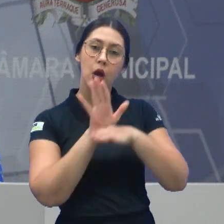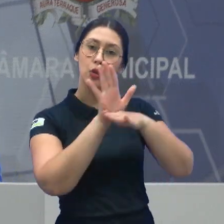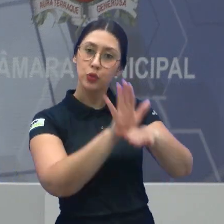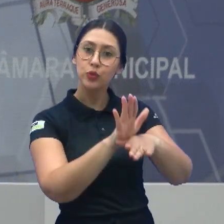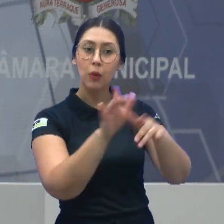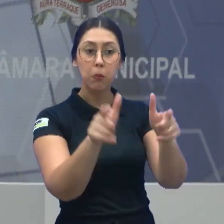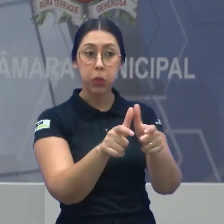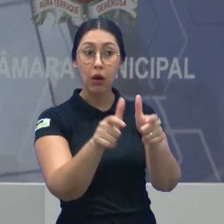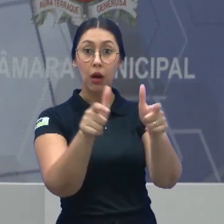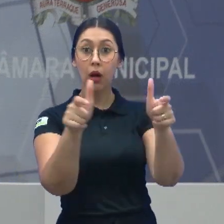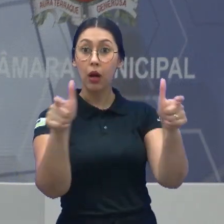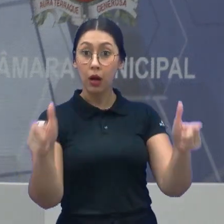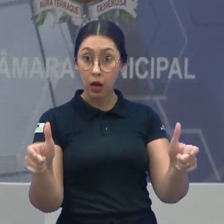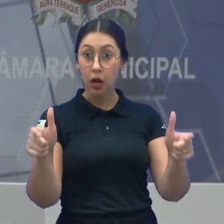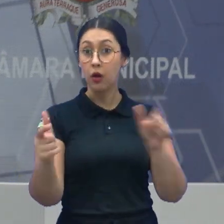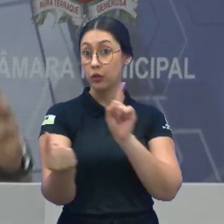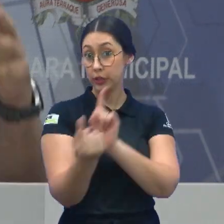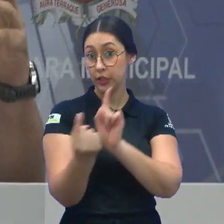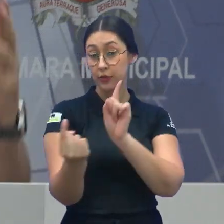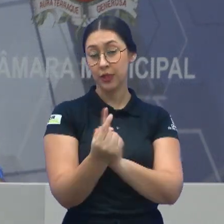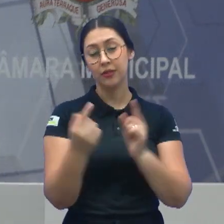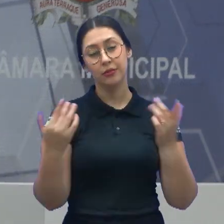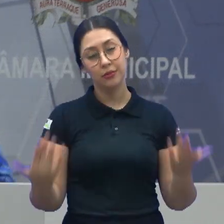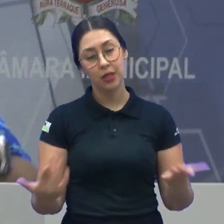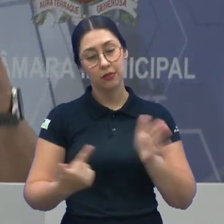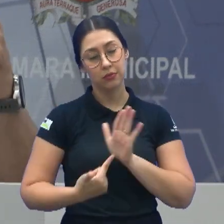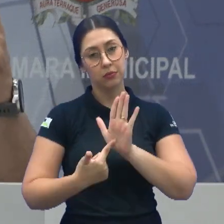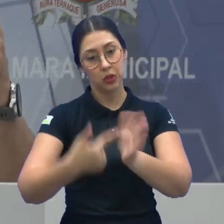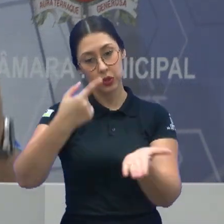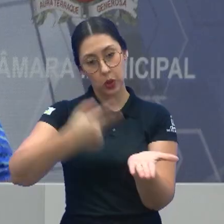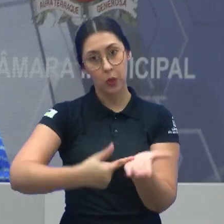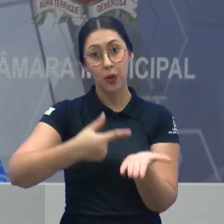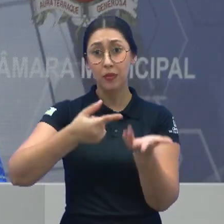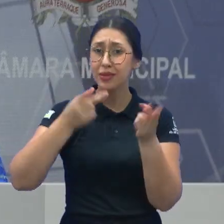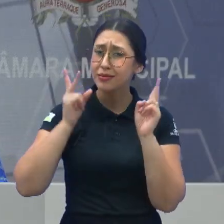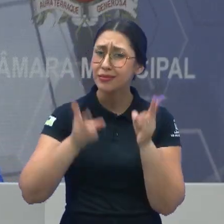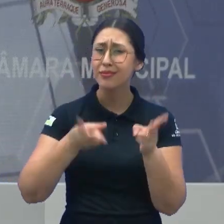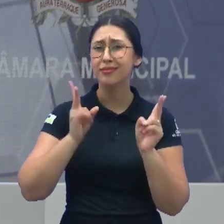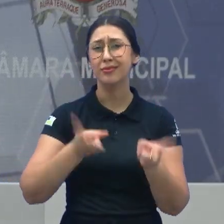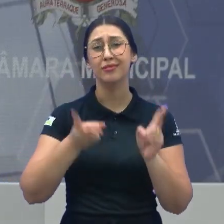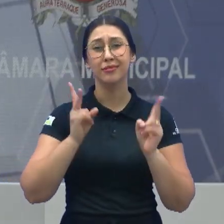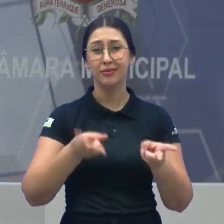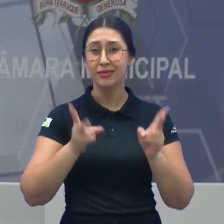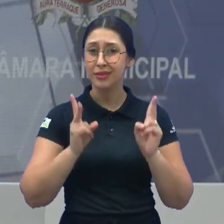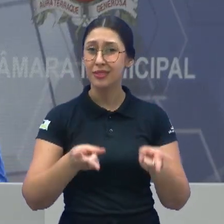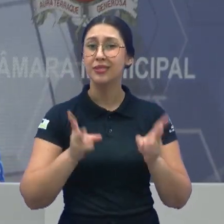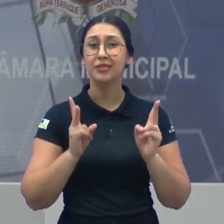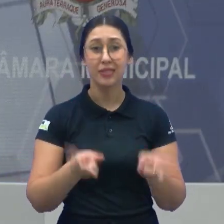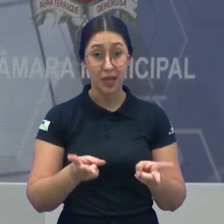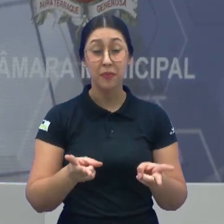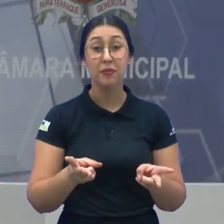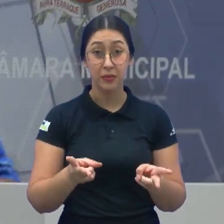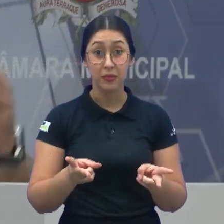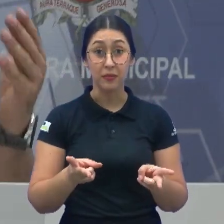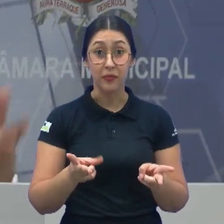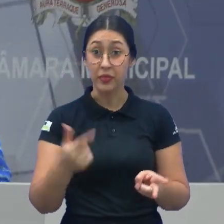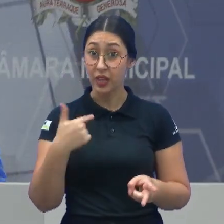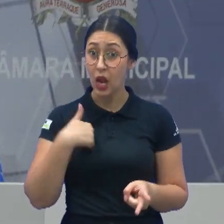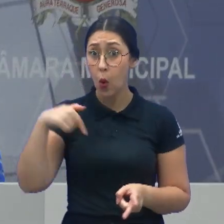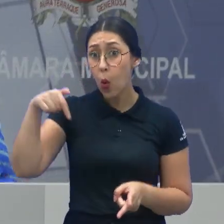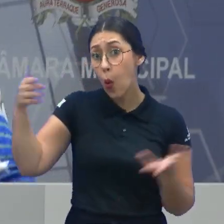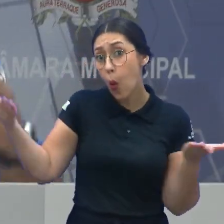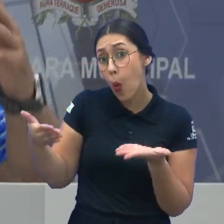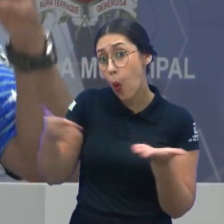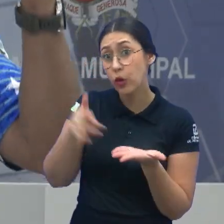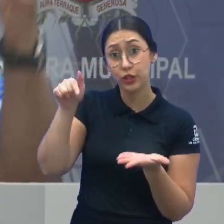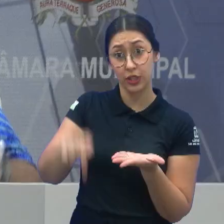o atendimento. Então fica o nosso compromisso, desde já e desde sempre. Estou de passagem por esse parlamento e, enquanto estiver